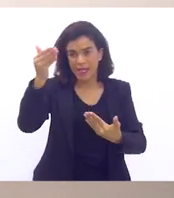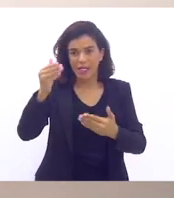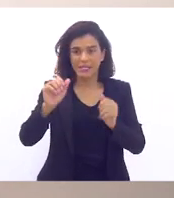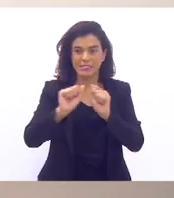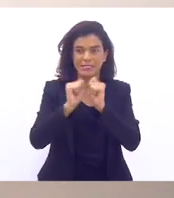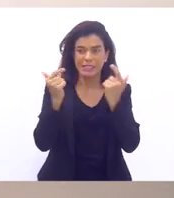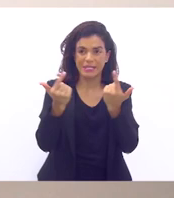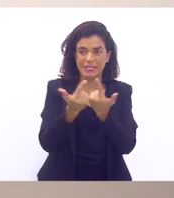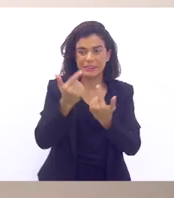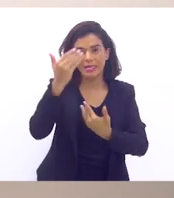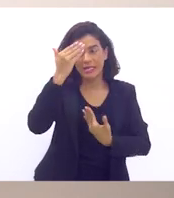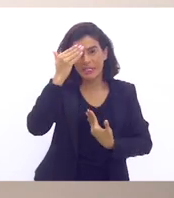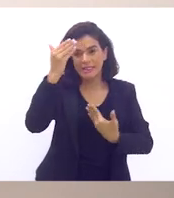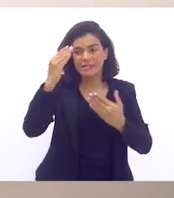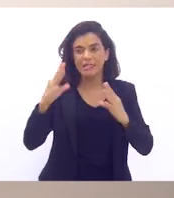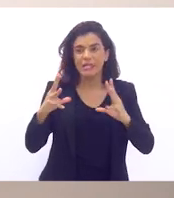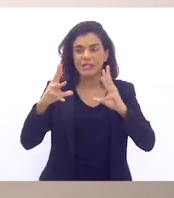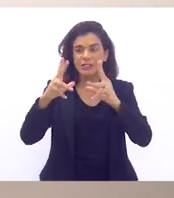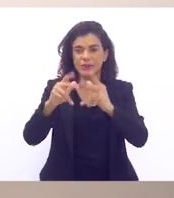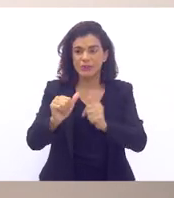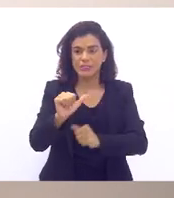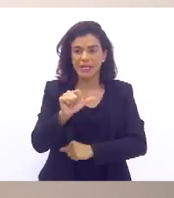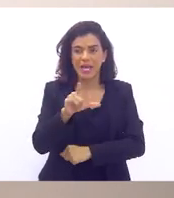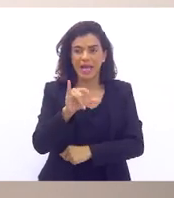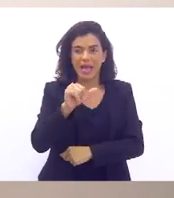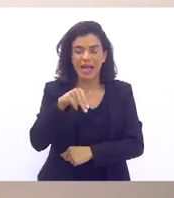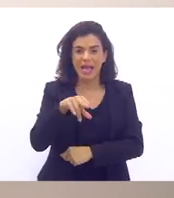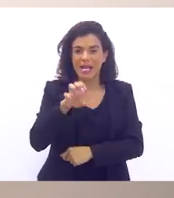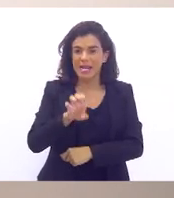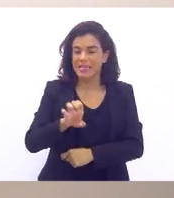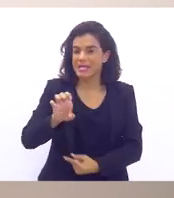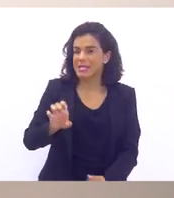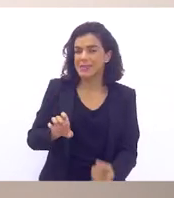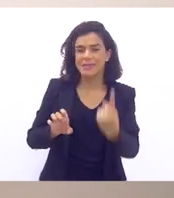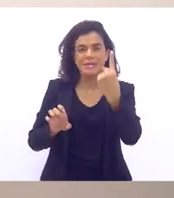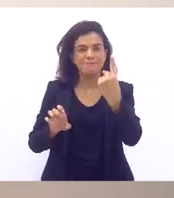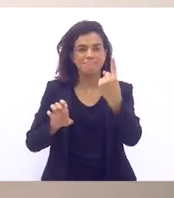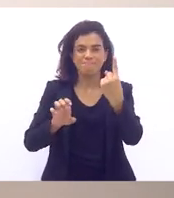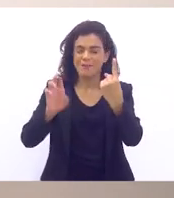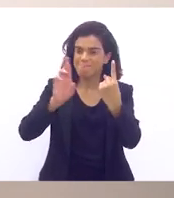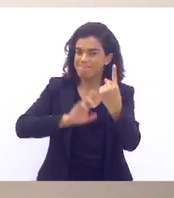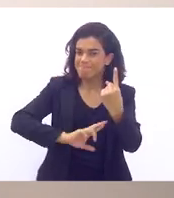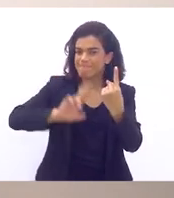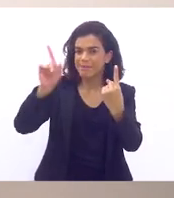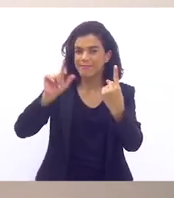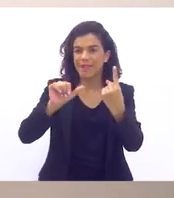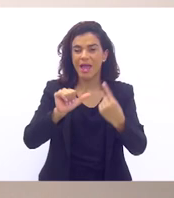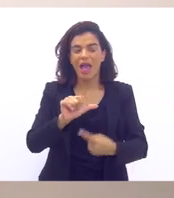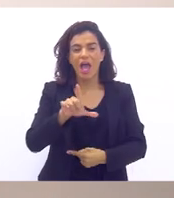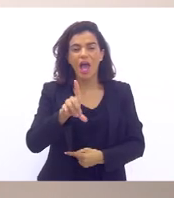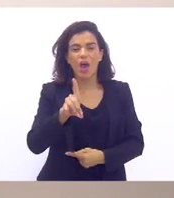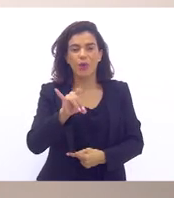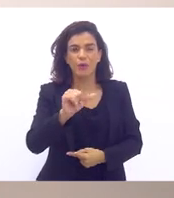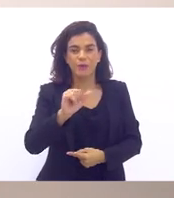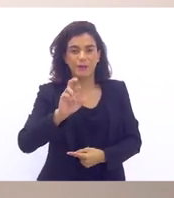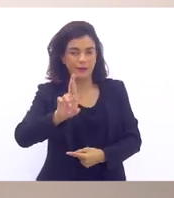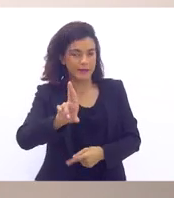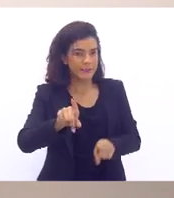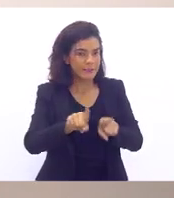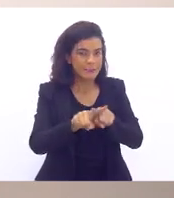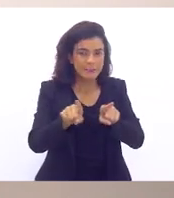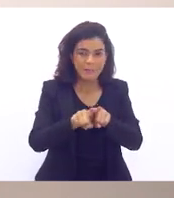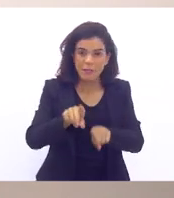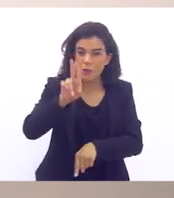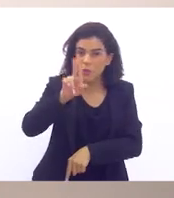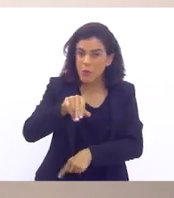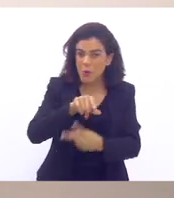agradecer a todos os envolvidos Aline que foi ímpar conosco O audir que nunca nos